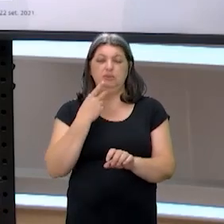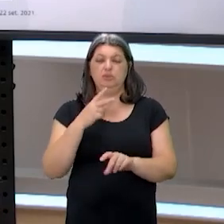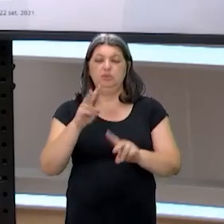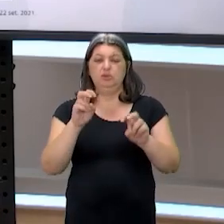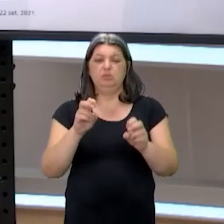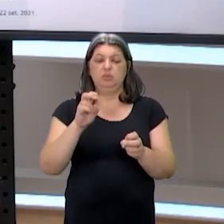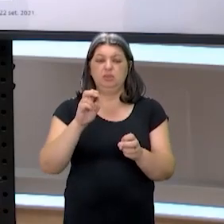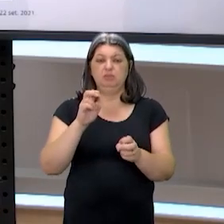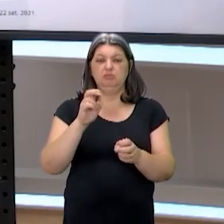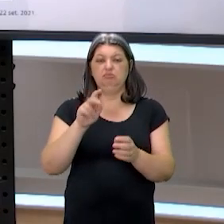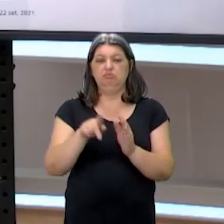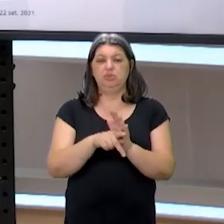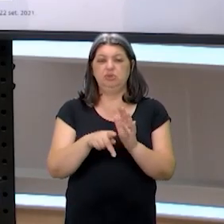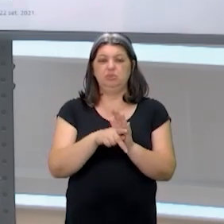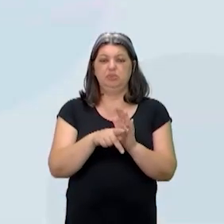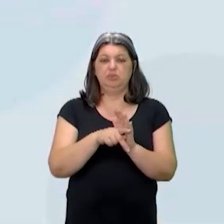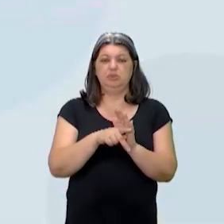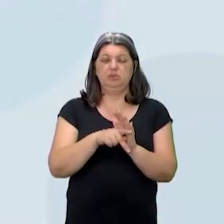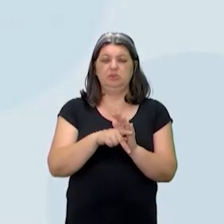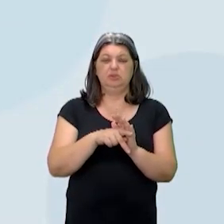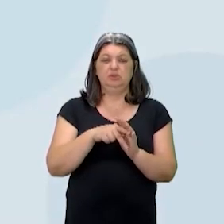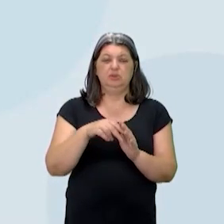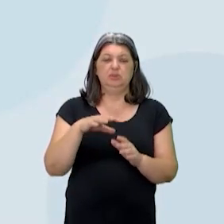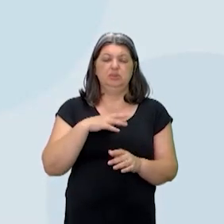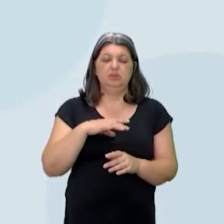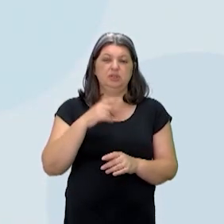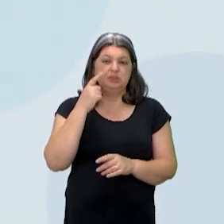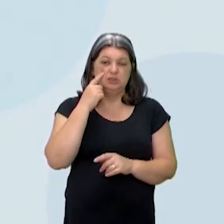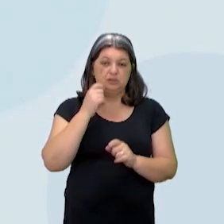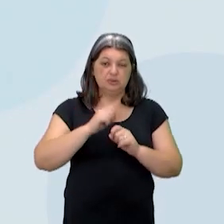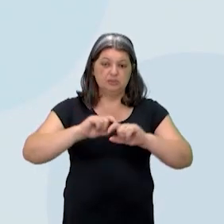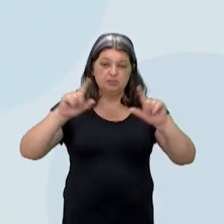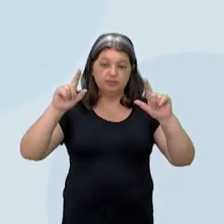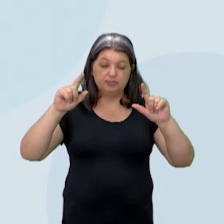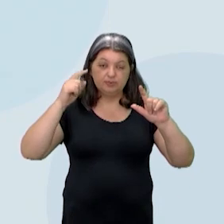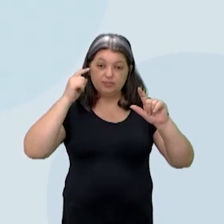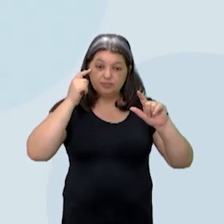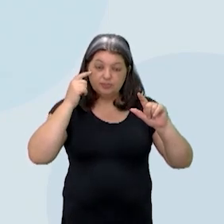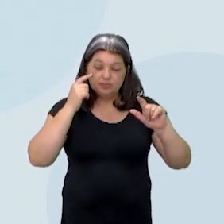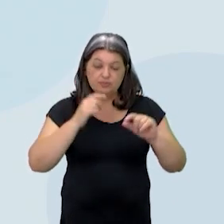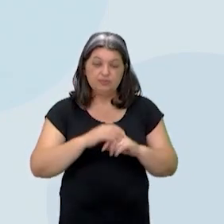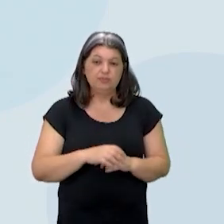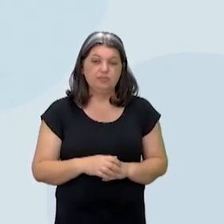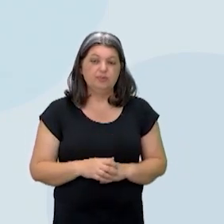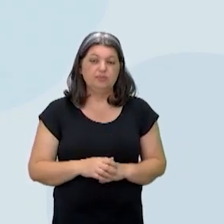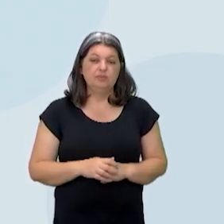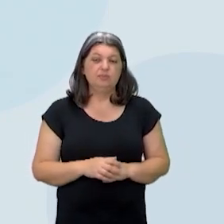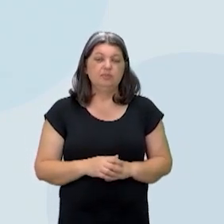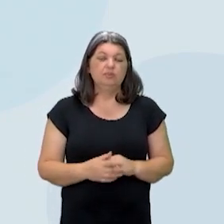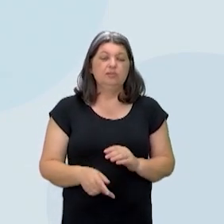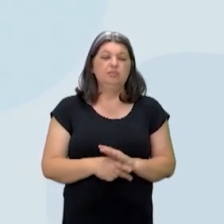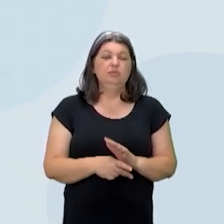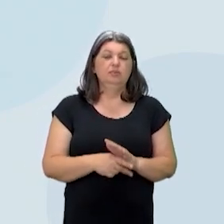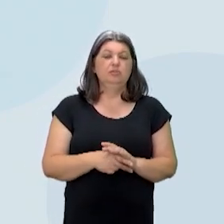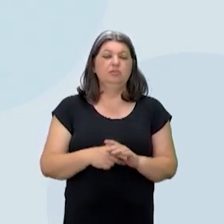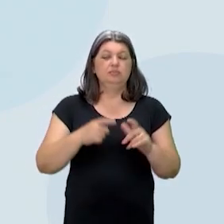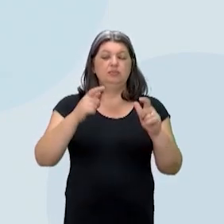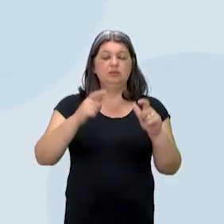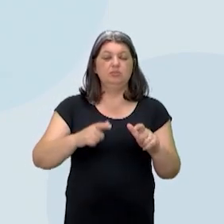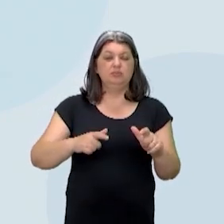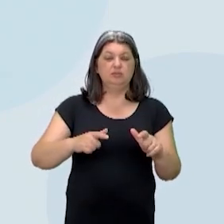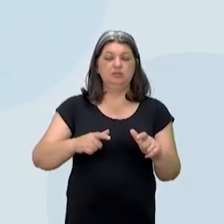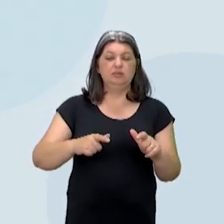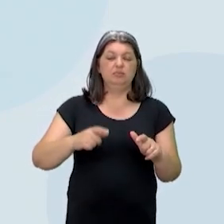cidades dormitórios. Essa imagem aqui, bota no LED, a gente está vendo a cidade de Tiradentes,